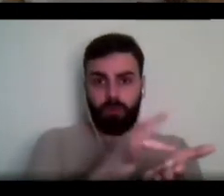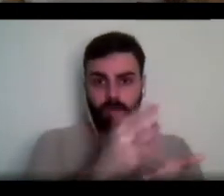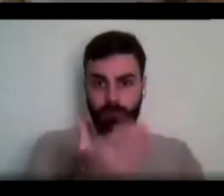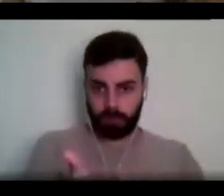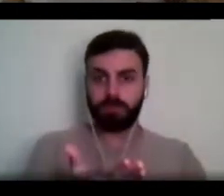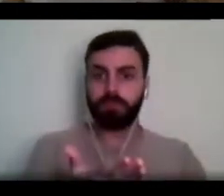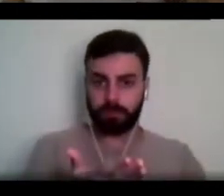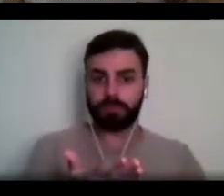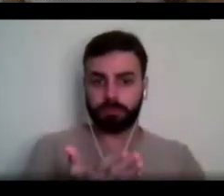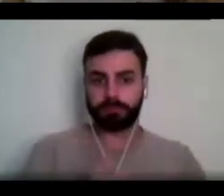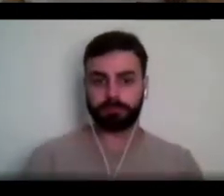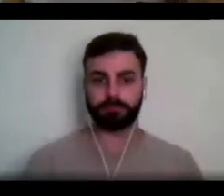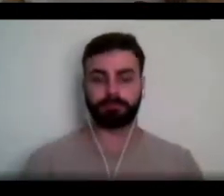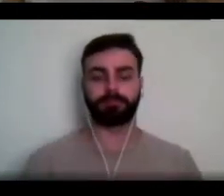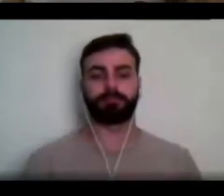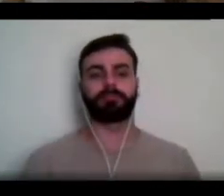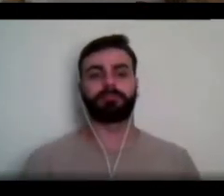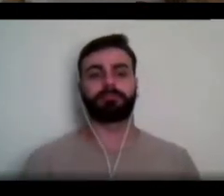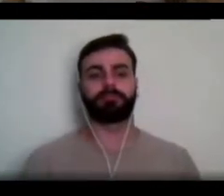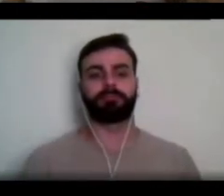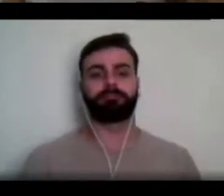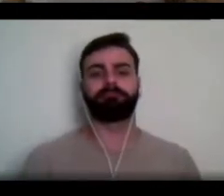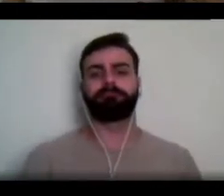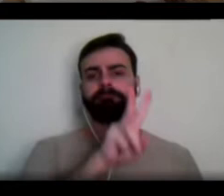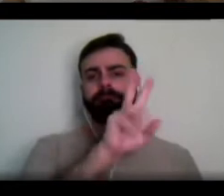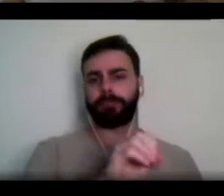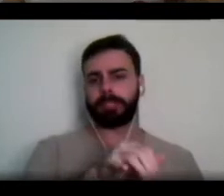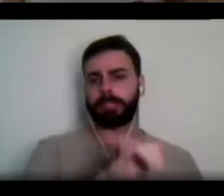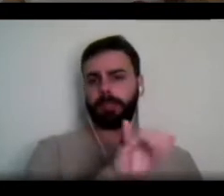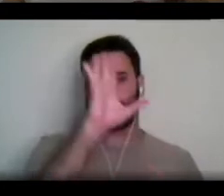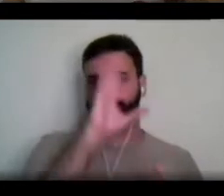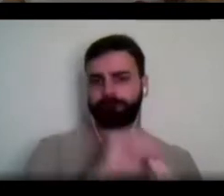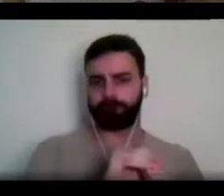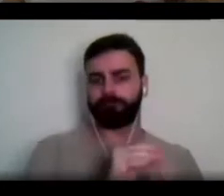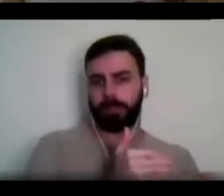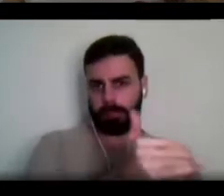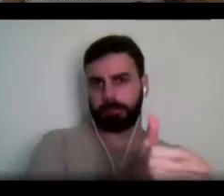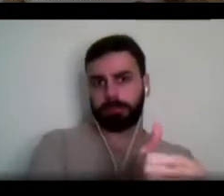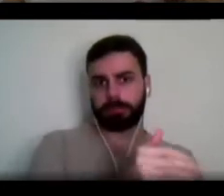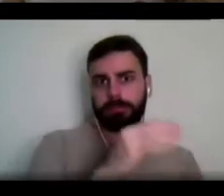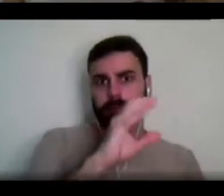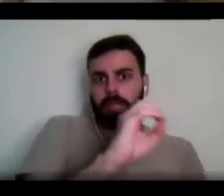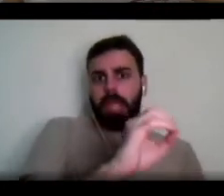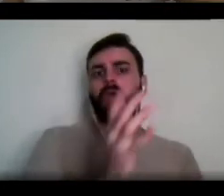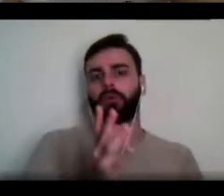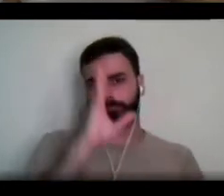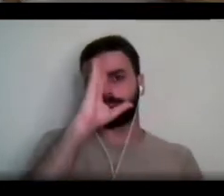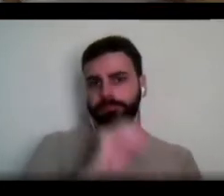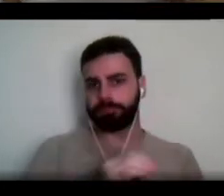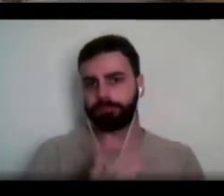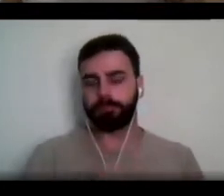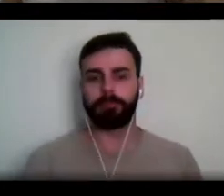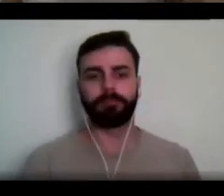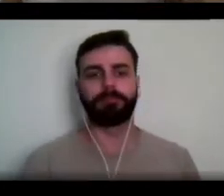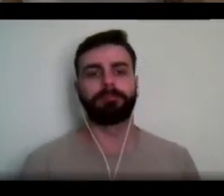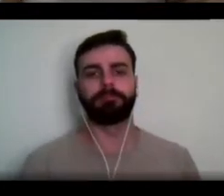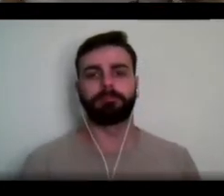um GT2 sobre 2. O V0Y é igual a 0,